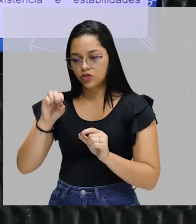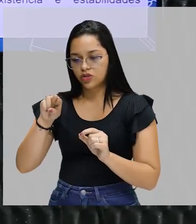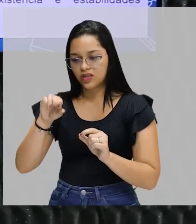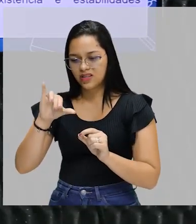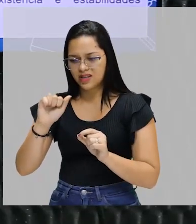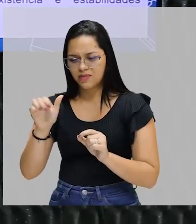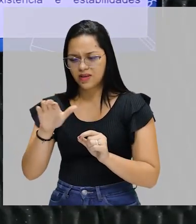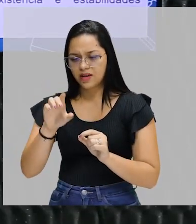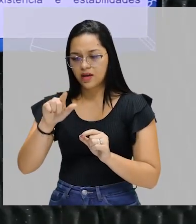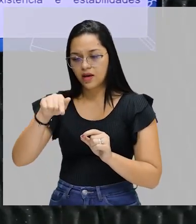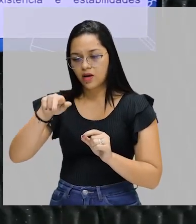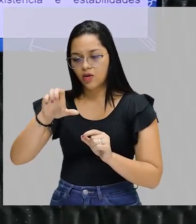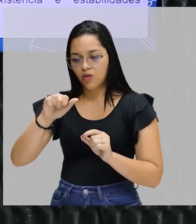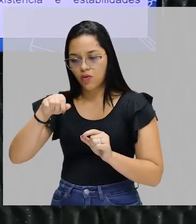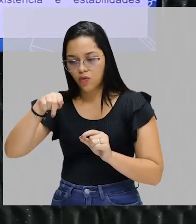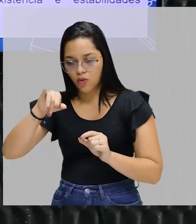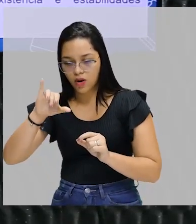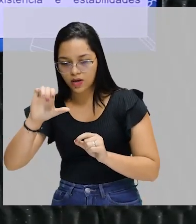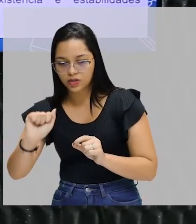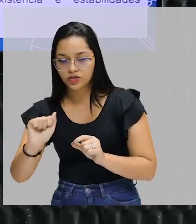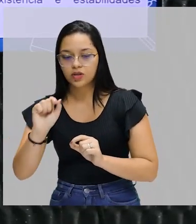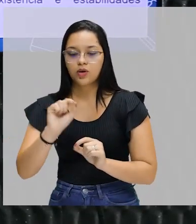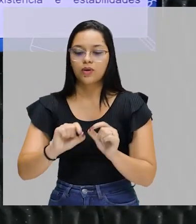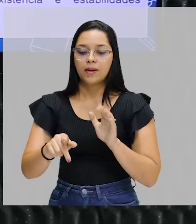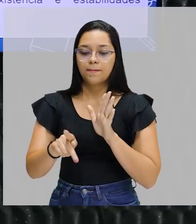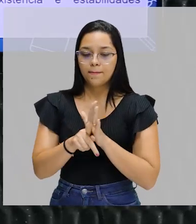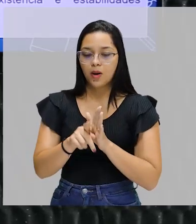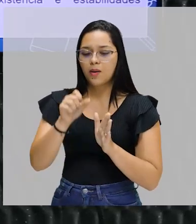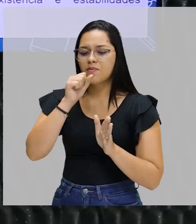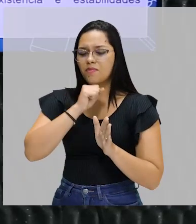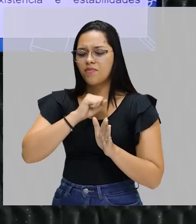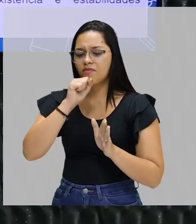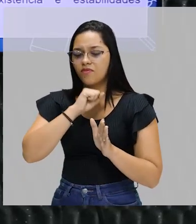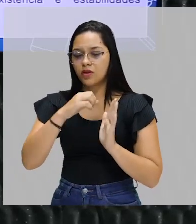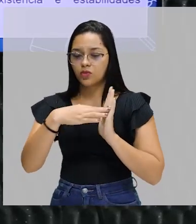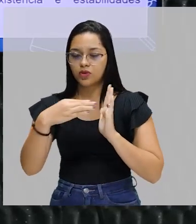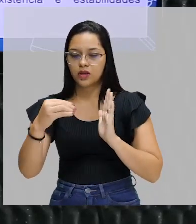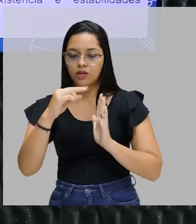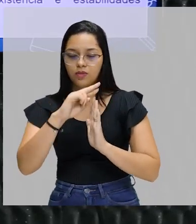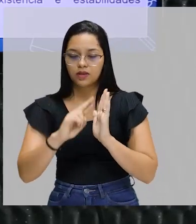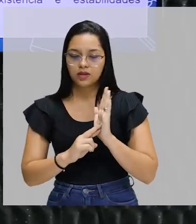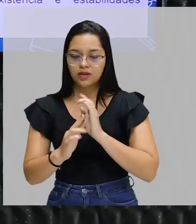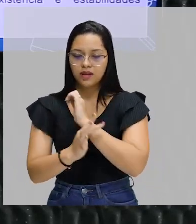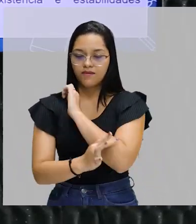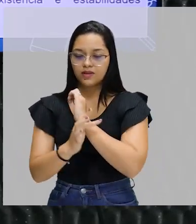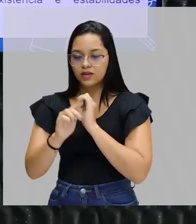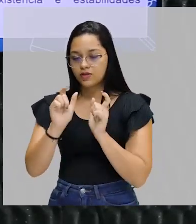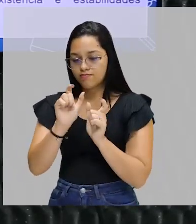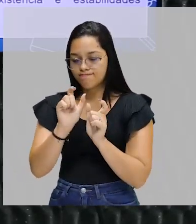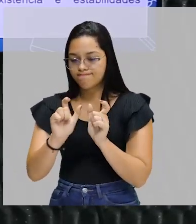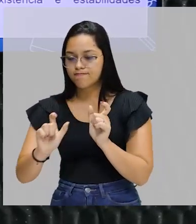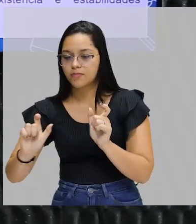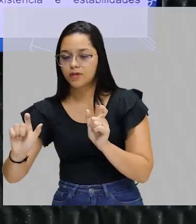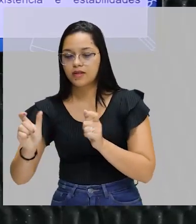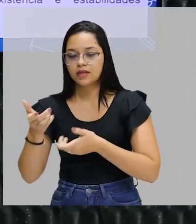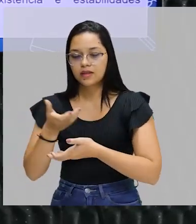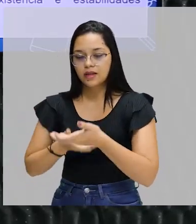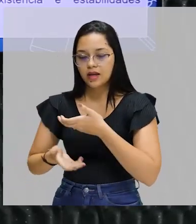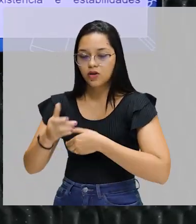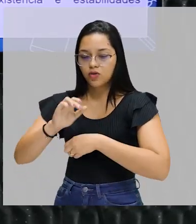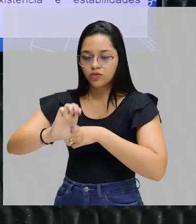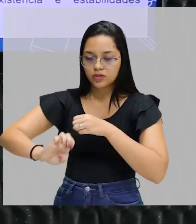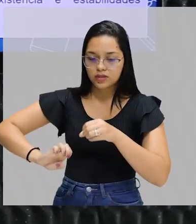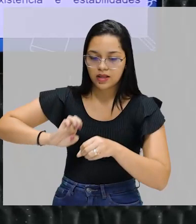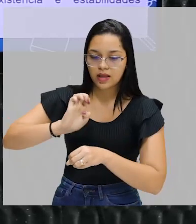eletrodinâmica quântica, né, pelo eletromagnetismo, né, a qual é a parte mais antiga do modelo padrão da física de partículas, certo? Ele interage com os